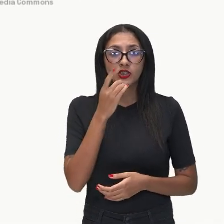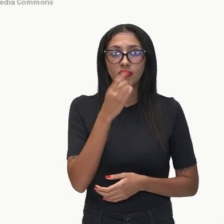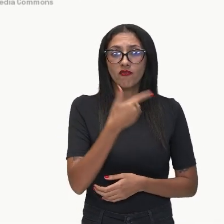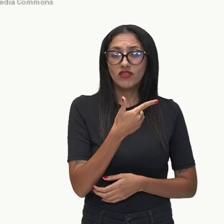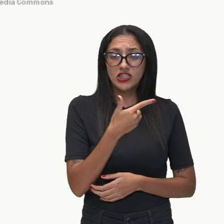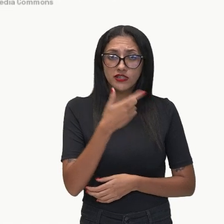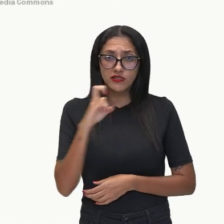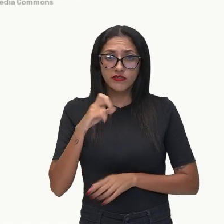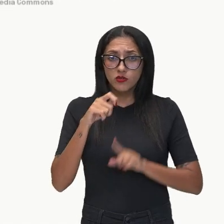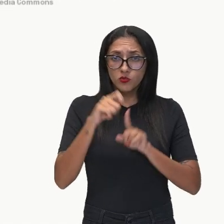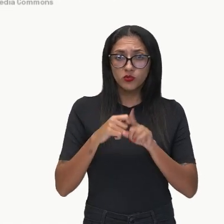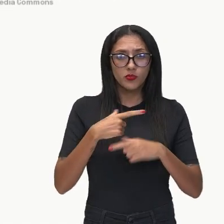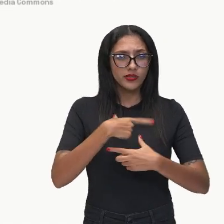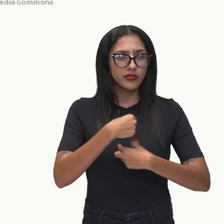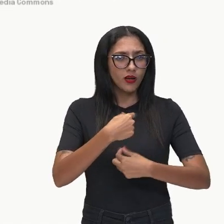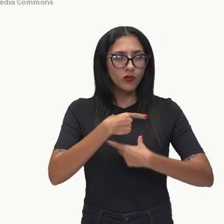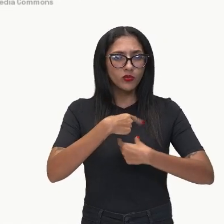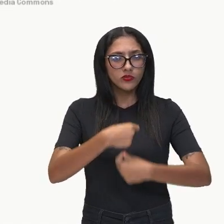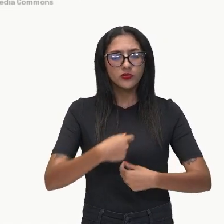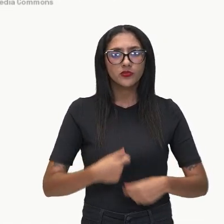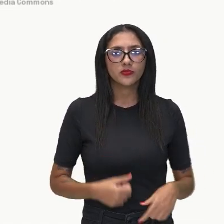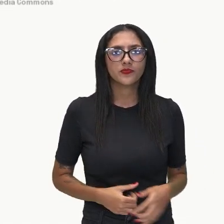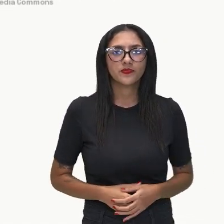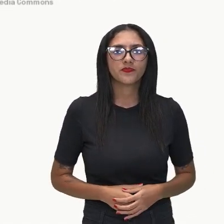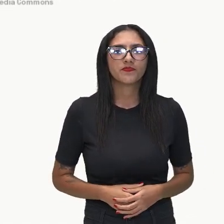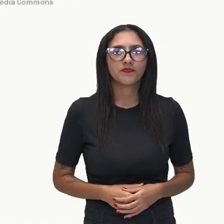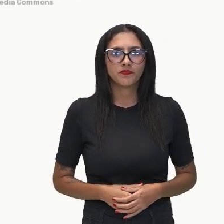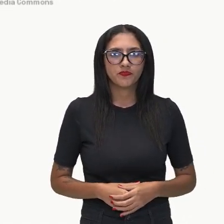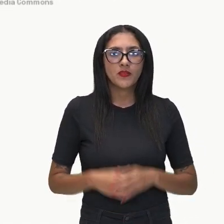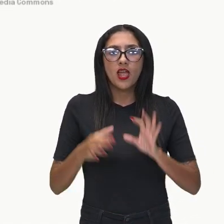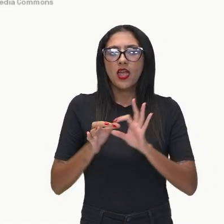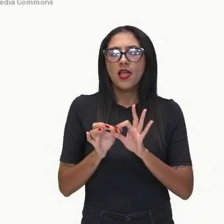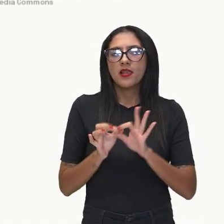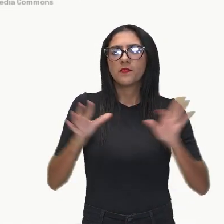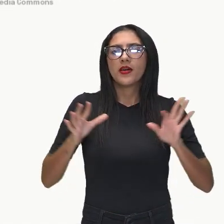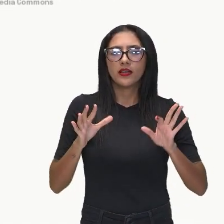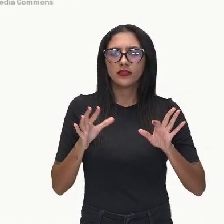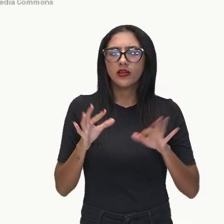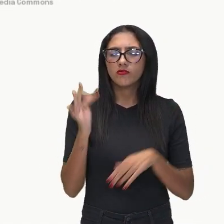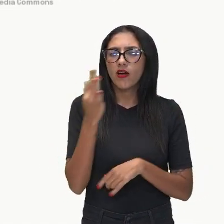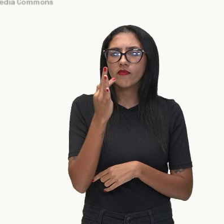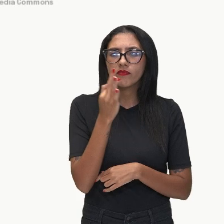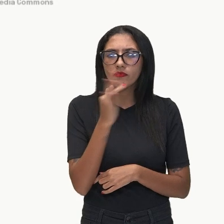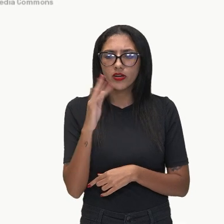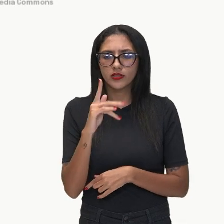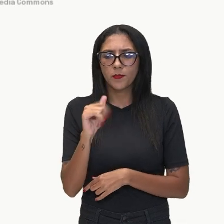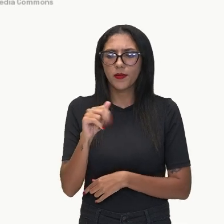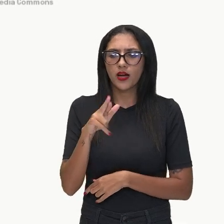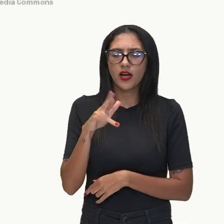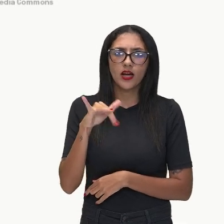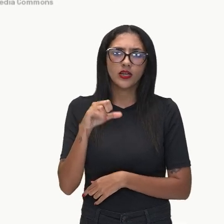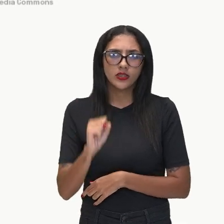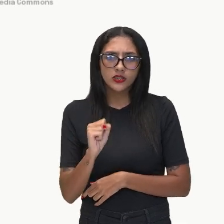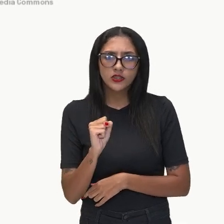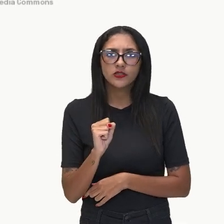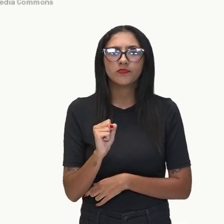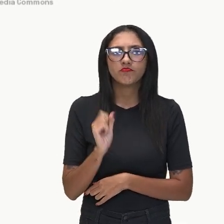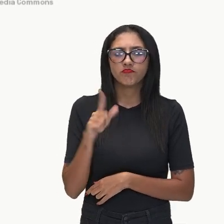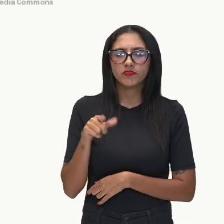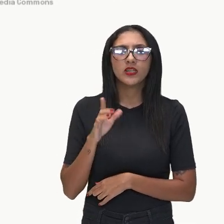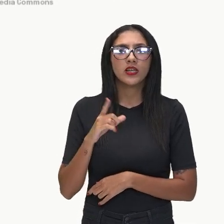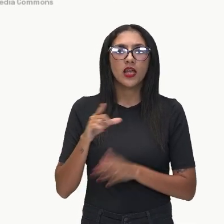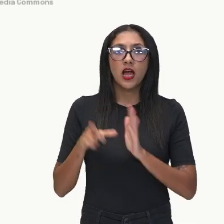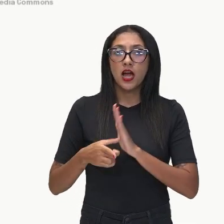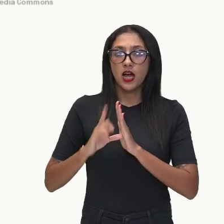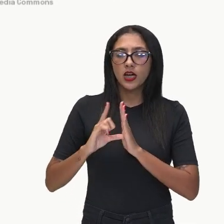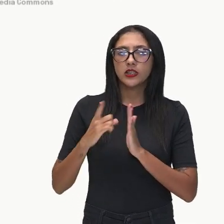de agosto, né, nós tivemos a liberação de Paris pelas forças aliadas. Então Paris tinha sido tomado pelos